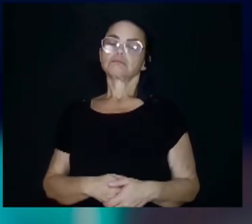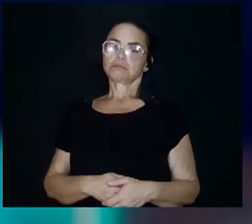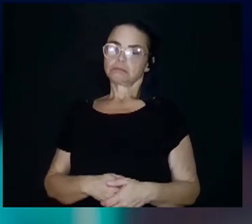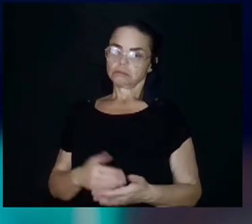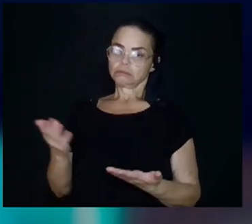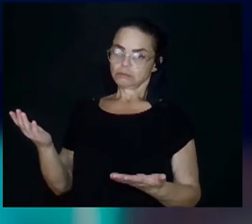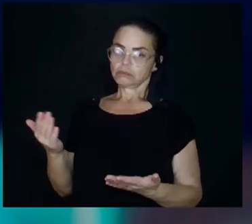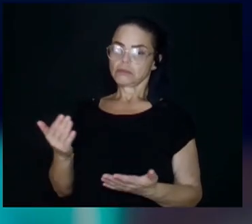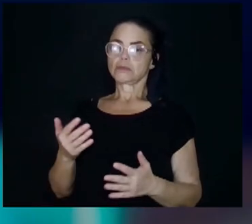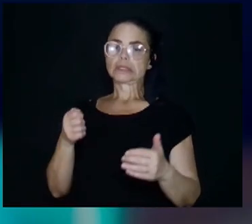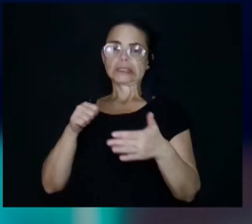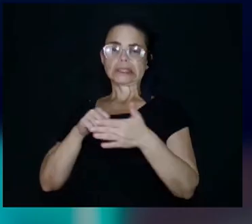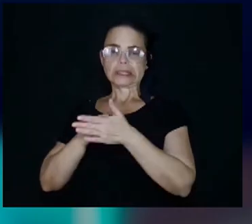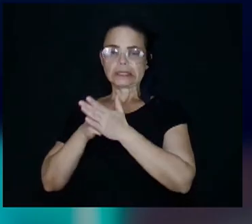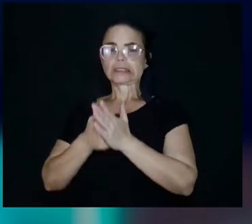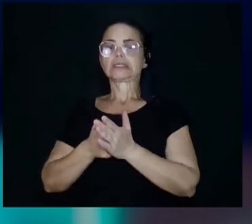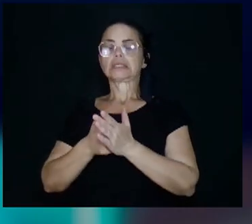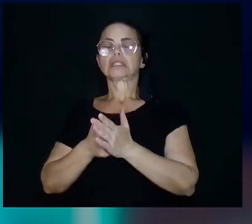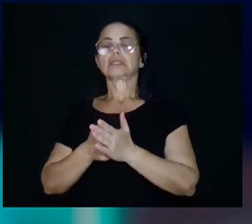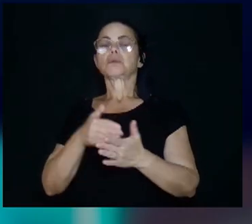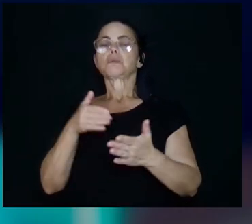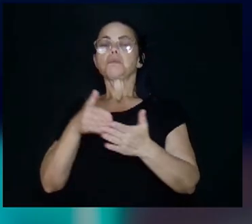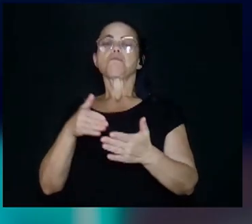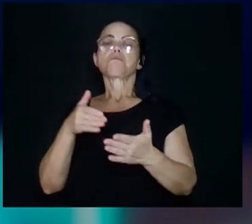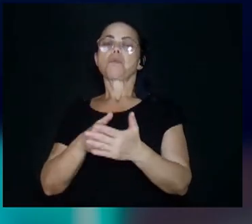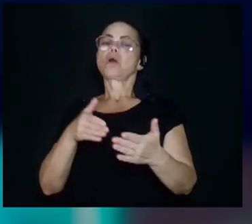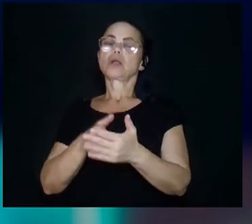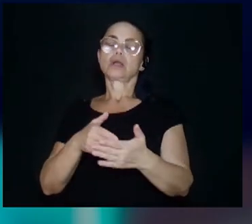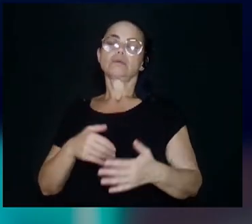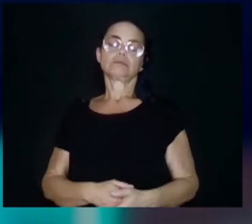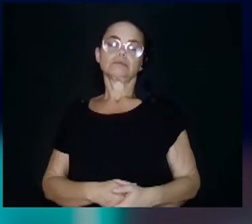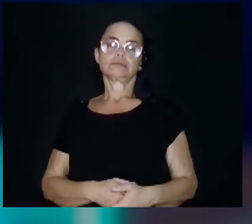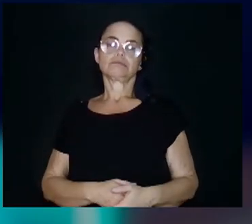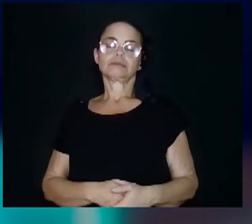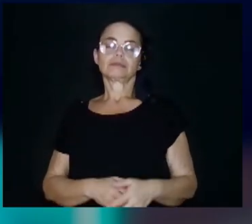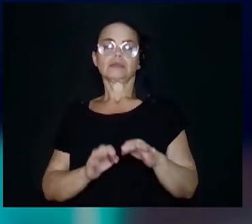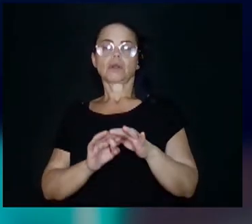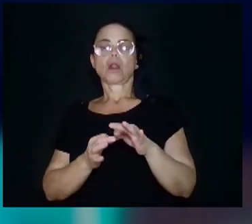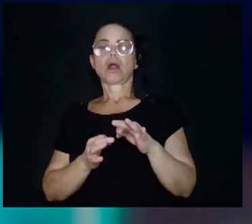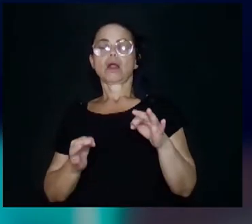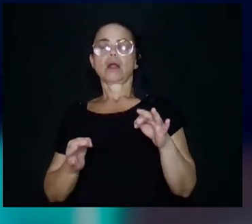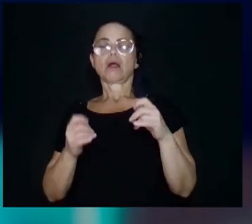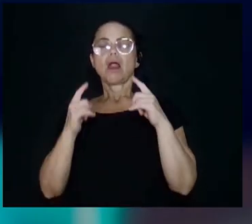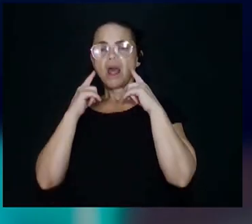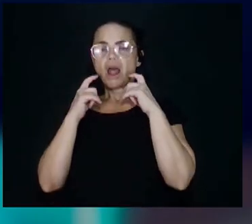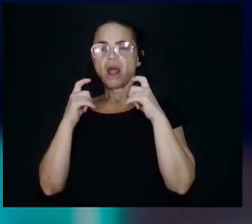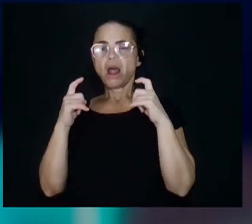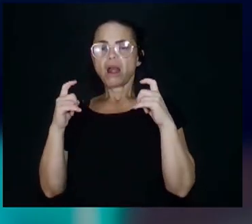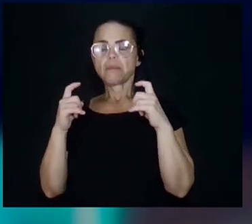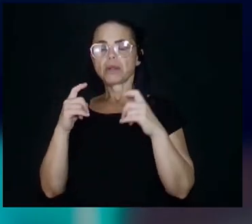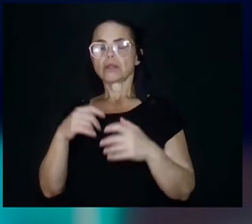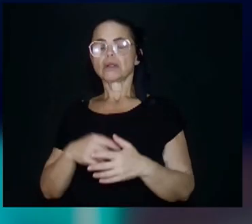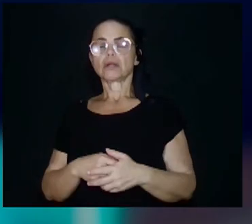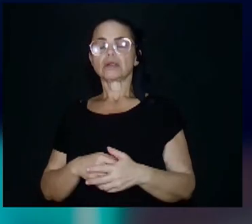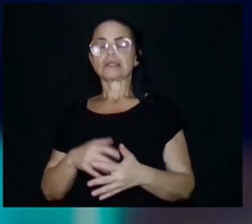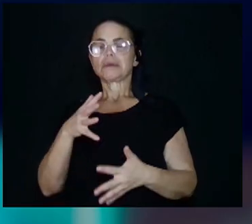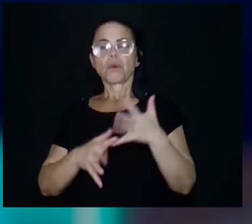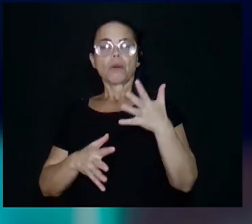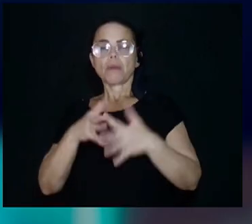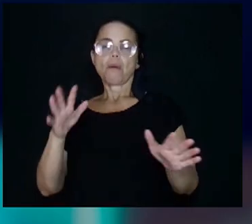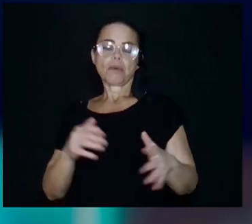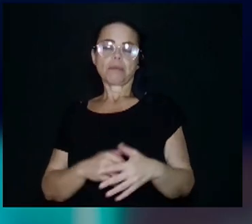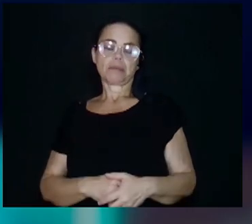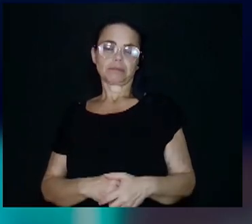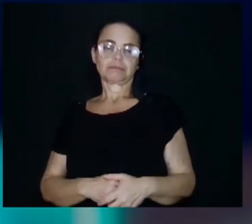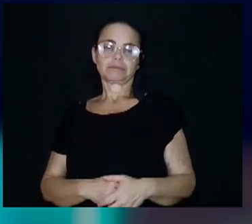bloqueada, ou que é uma fala com prolongamentos de sons. Então, e os movimentos de força que muitas vezes a pessoa